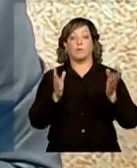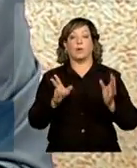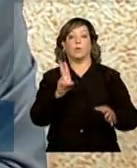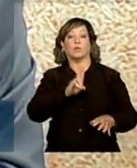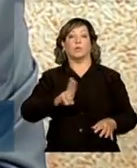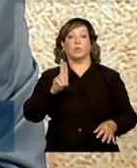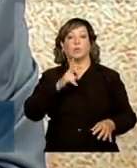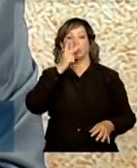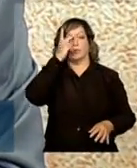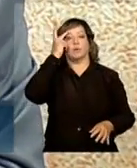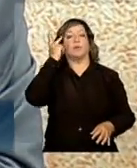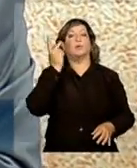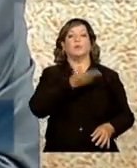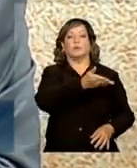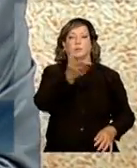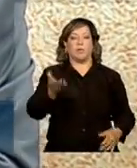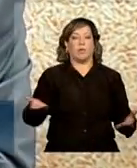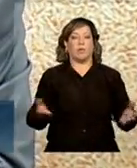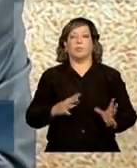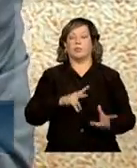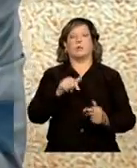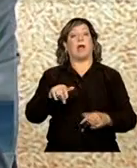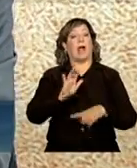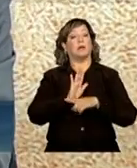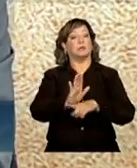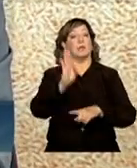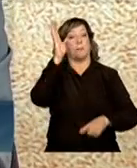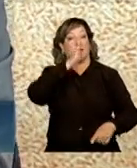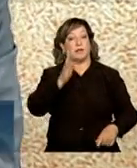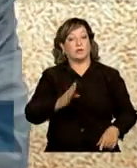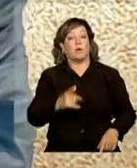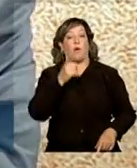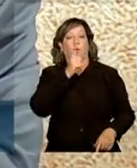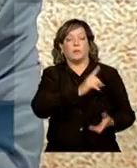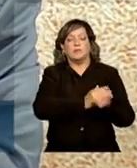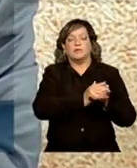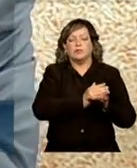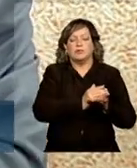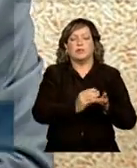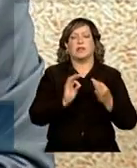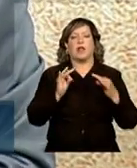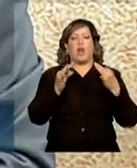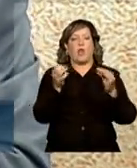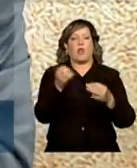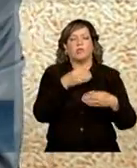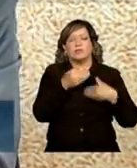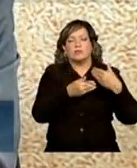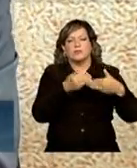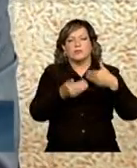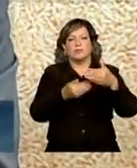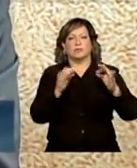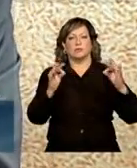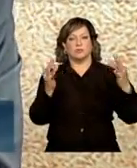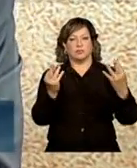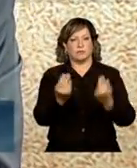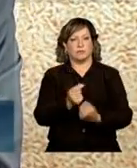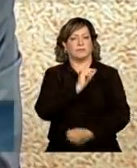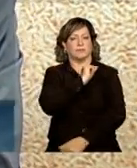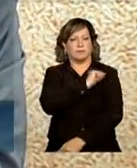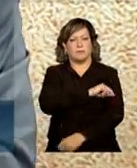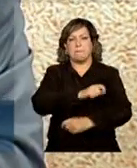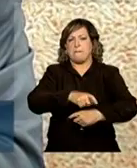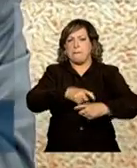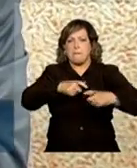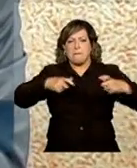público no mundo inteiro permitirá que o Brasil se aproprie desde o começo dessa tecnologia desde o começo dessa vacina mais